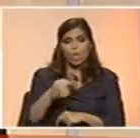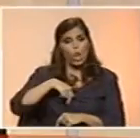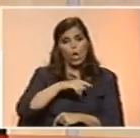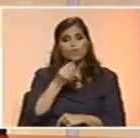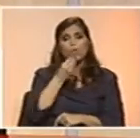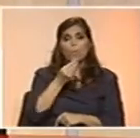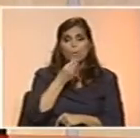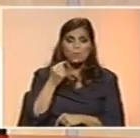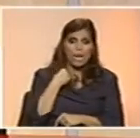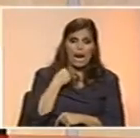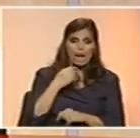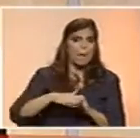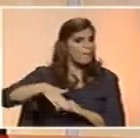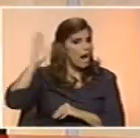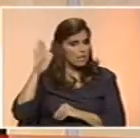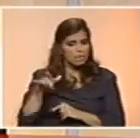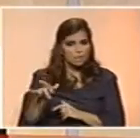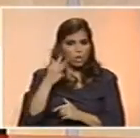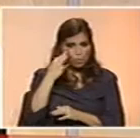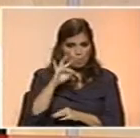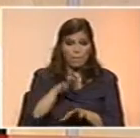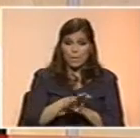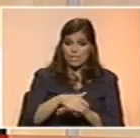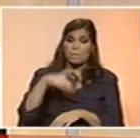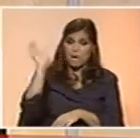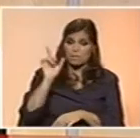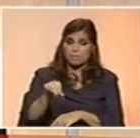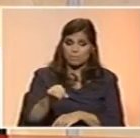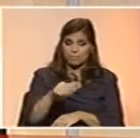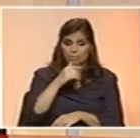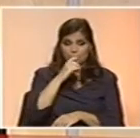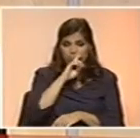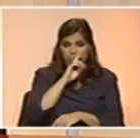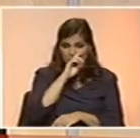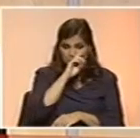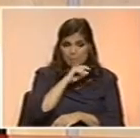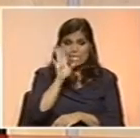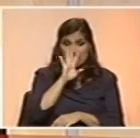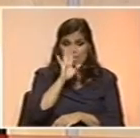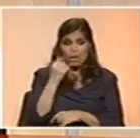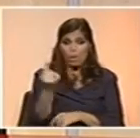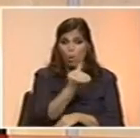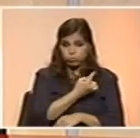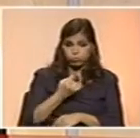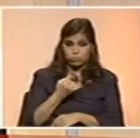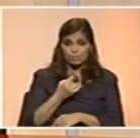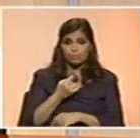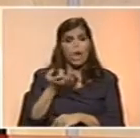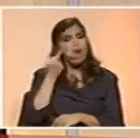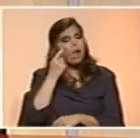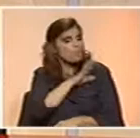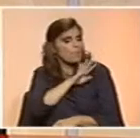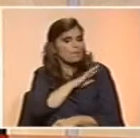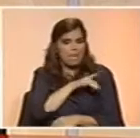carne a mais, todos nós, em média, comemos carne a mais e peixe a mais. Portanto, se cada um de nós reduzisse e experimentasse, e